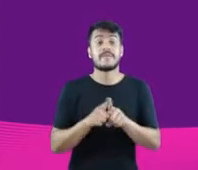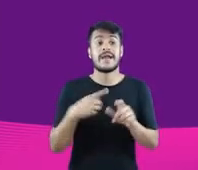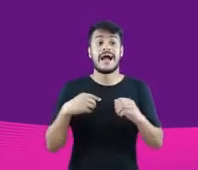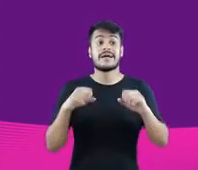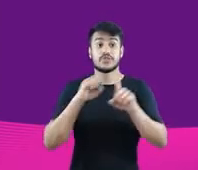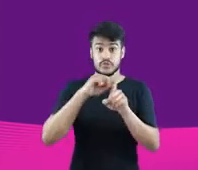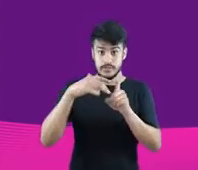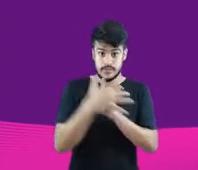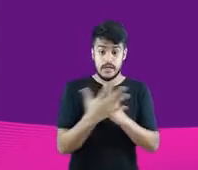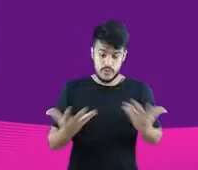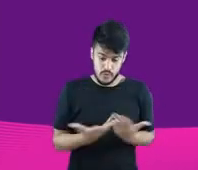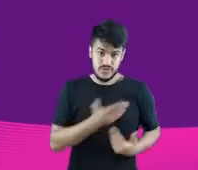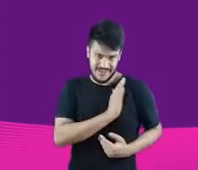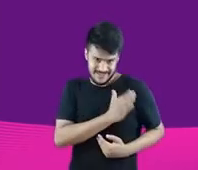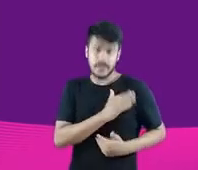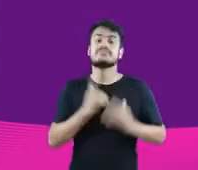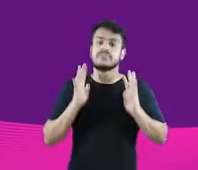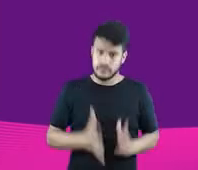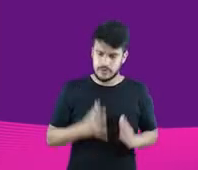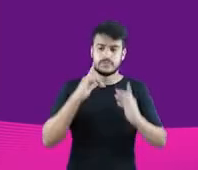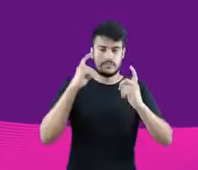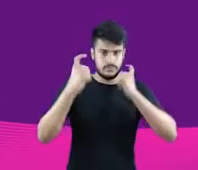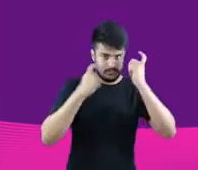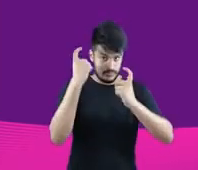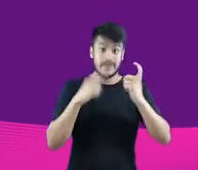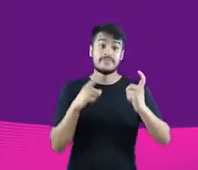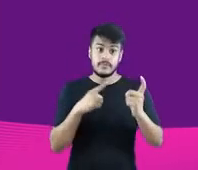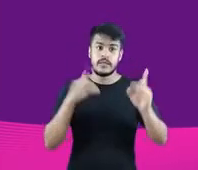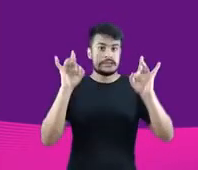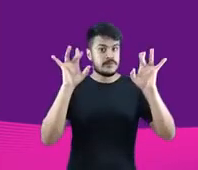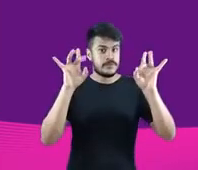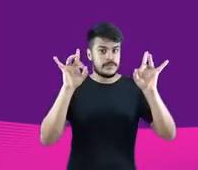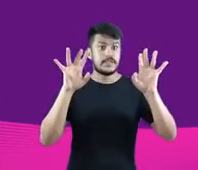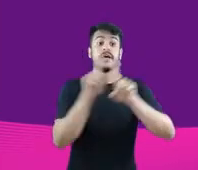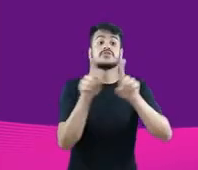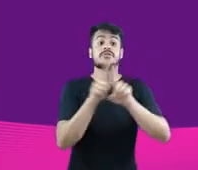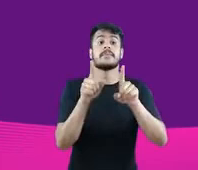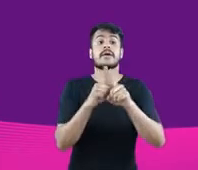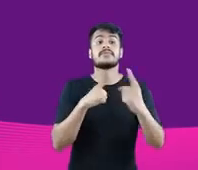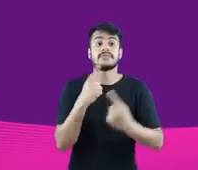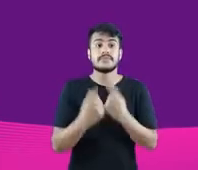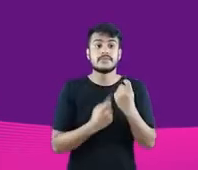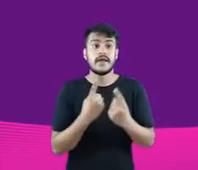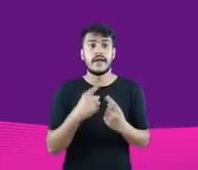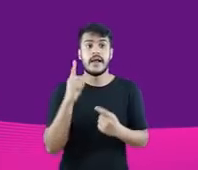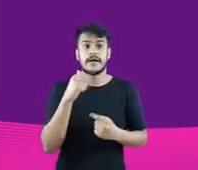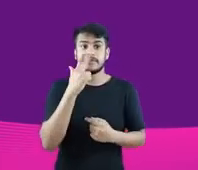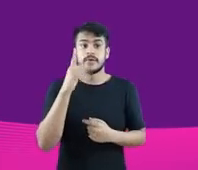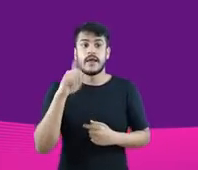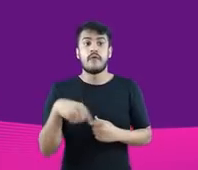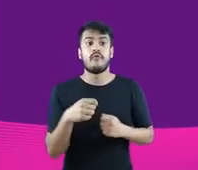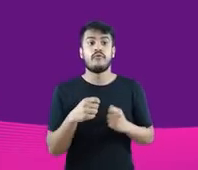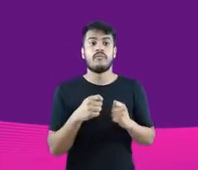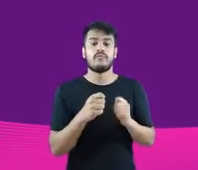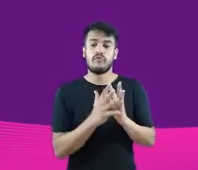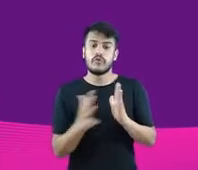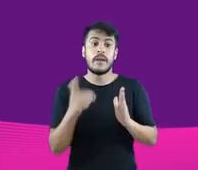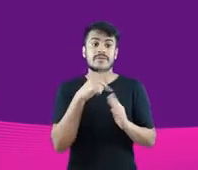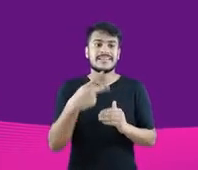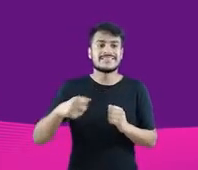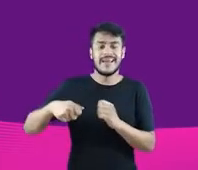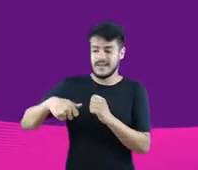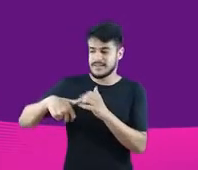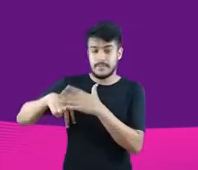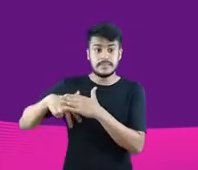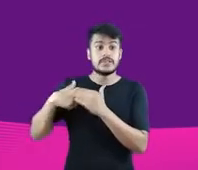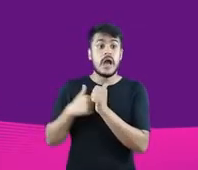isso, que existe essa especialidade, existe então um fluxo para o acompanhamento dessas pacientes que fazem tanto antraciclina